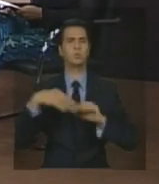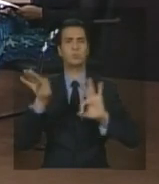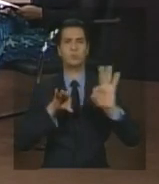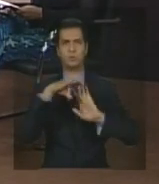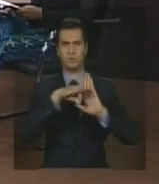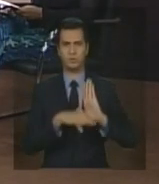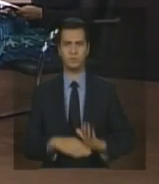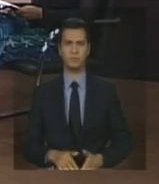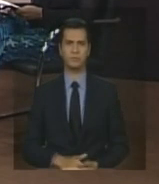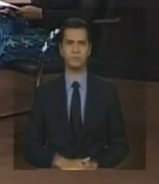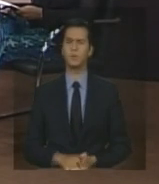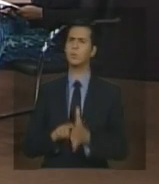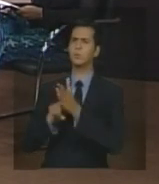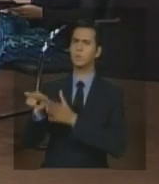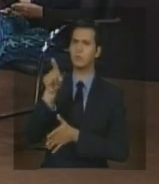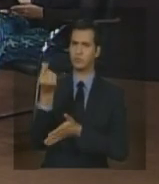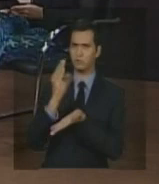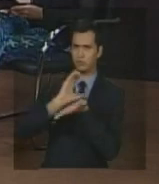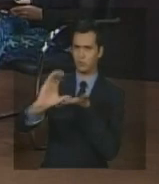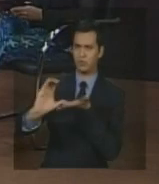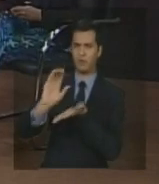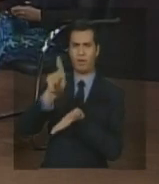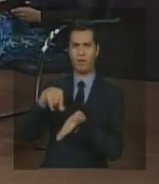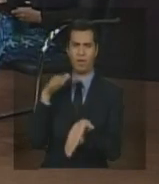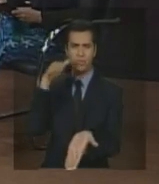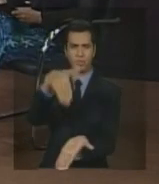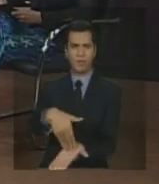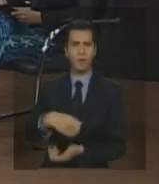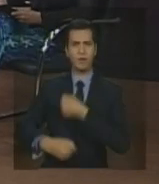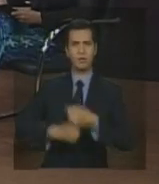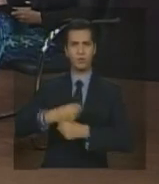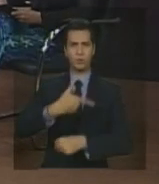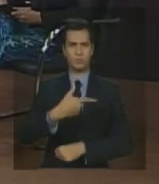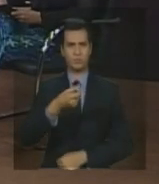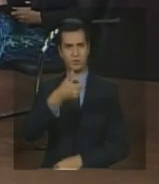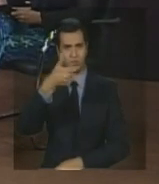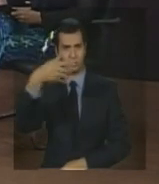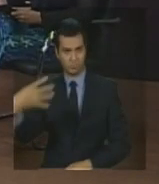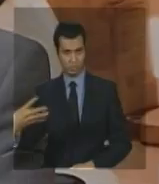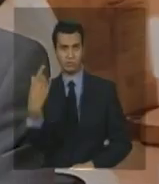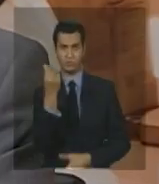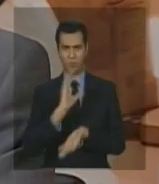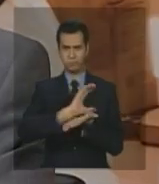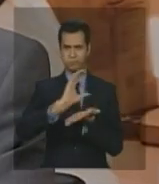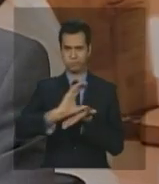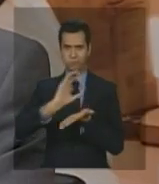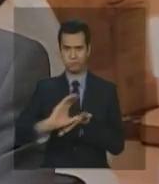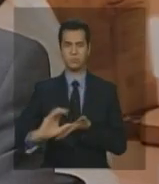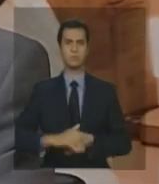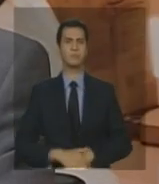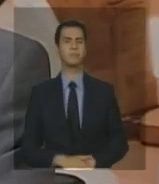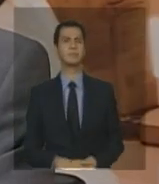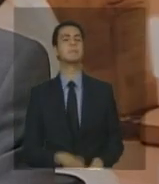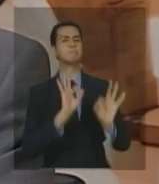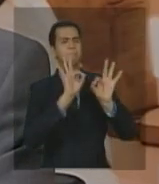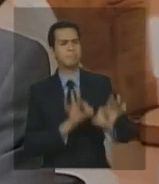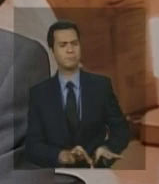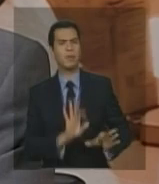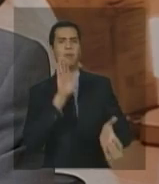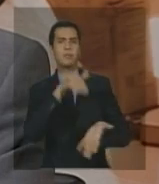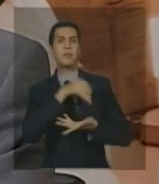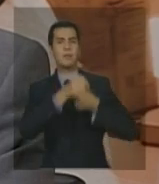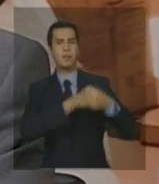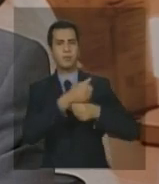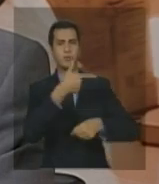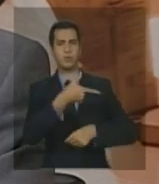senhor falou é até 2014, esse investimento? Até 2014 nós estaremos aplicando todo